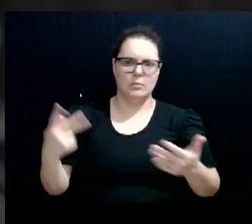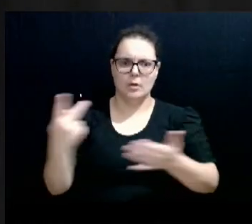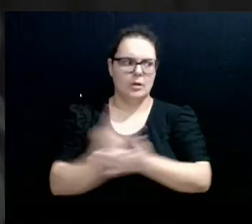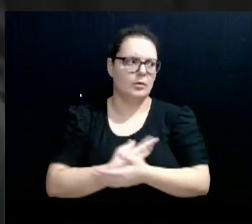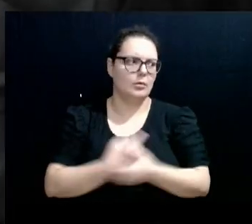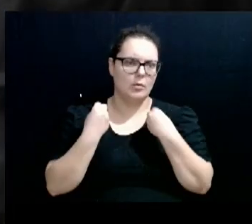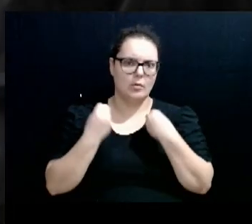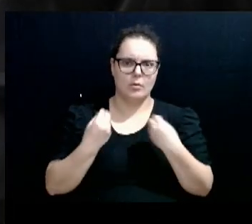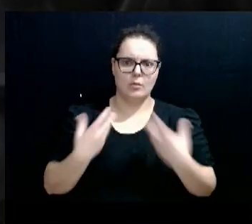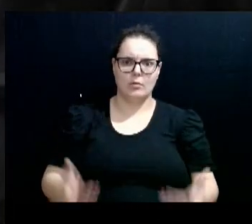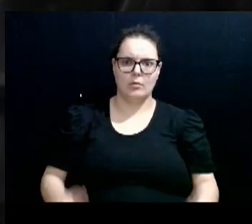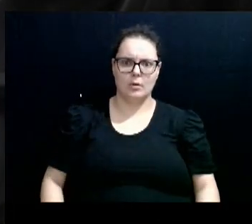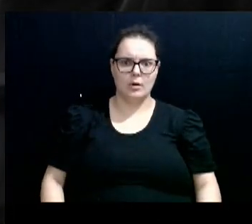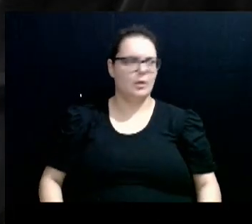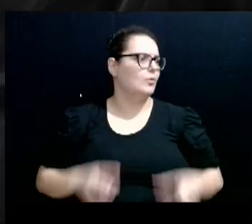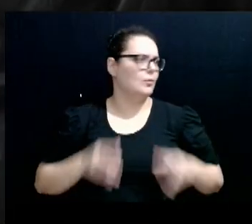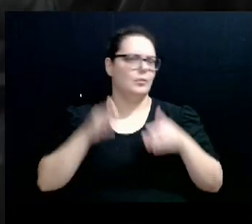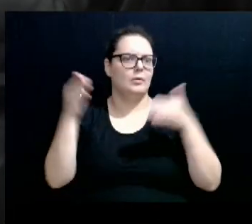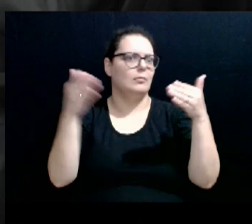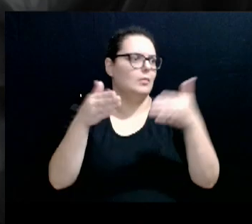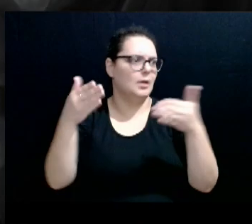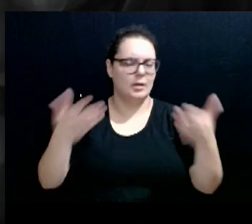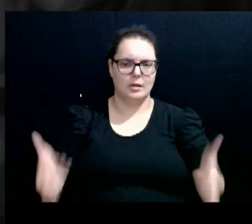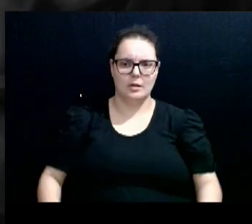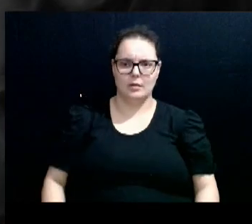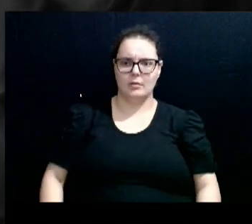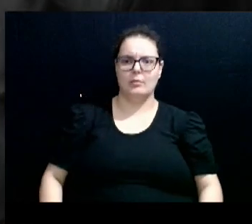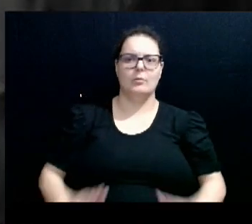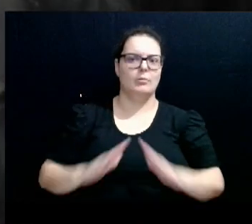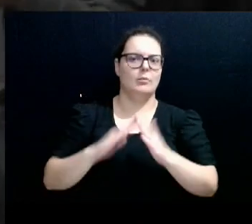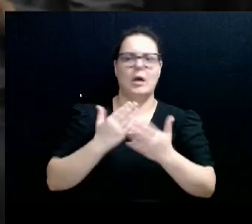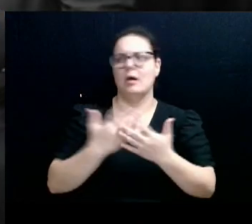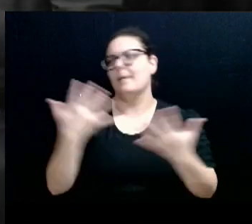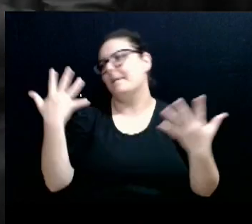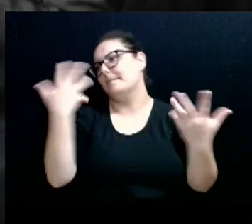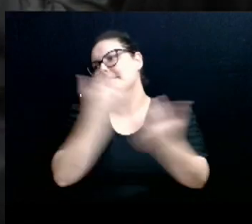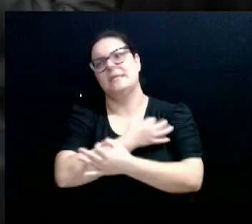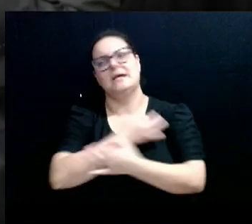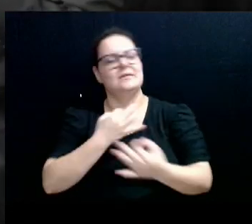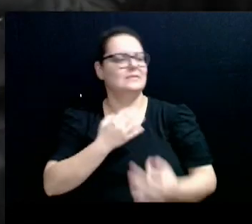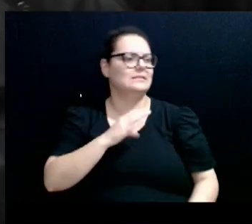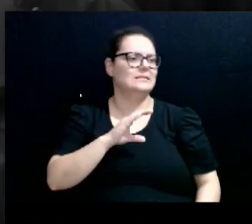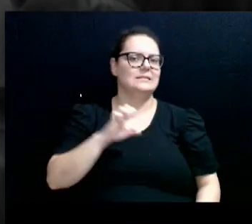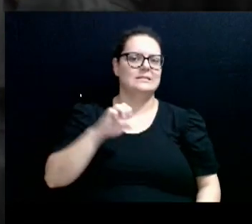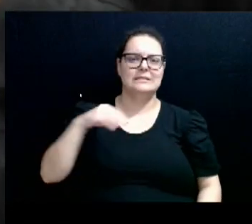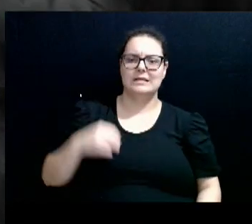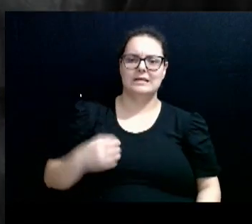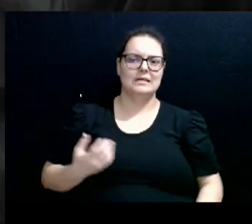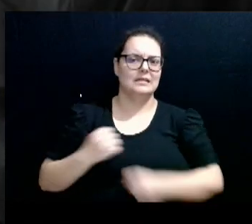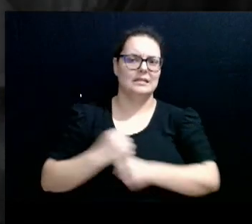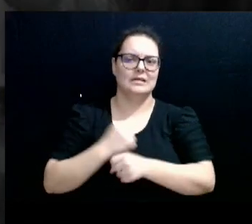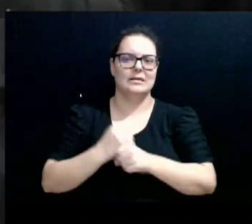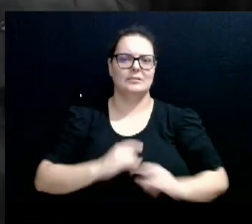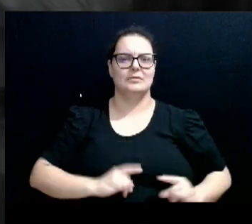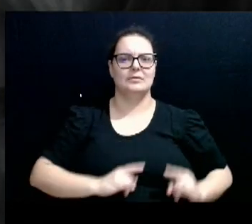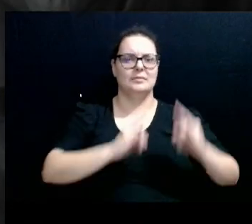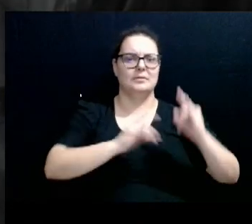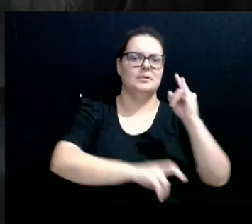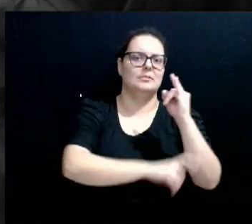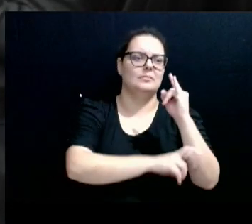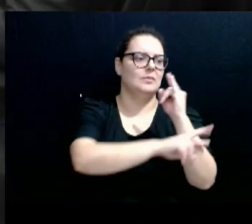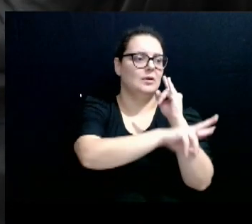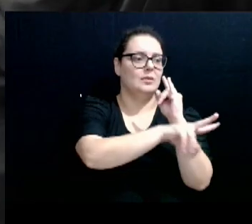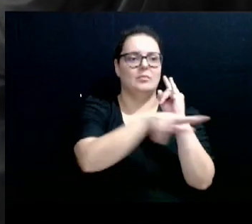ir para lá. Todo mundo, uma escola linda, centenária, na época tinha até elevador panorâmico aqui no Dom Barreto, o